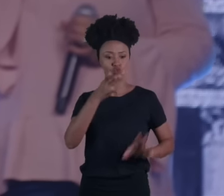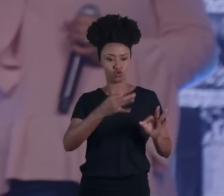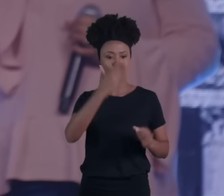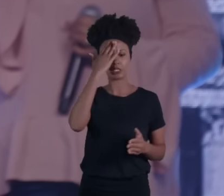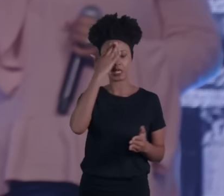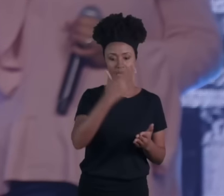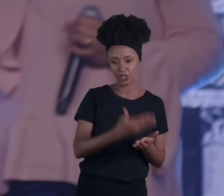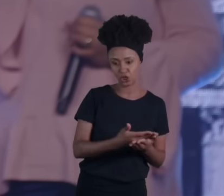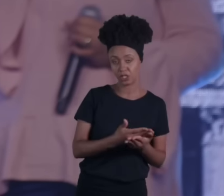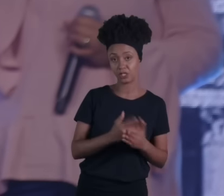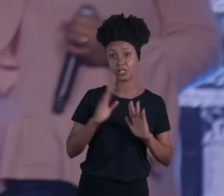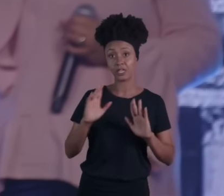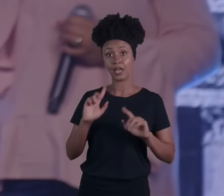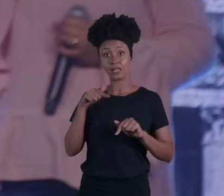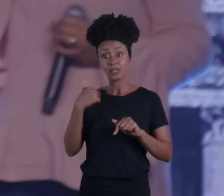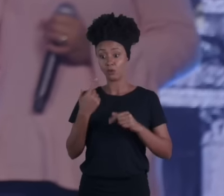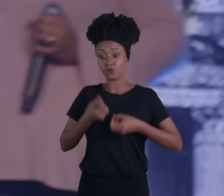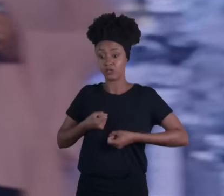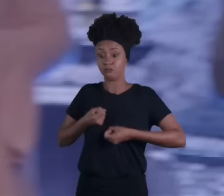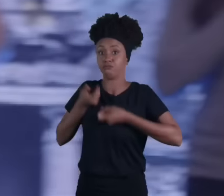se confessa para a salvação.